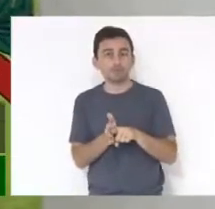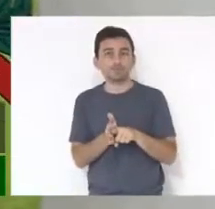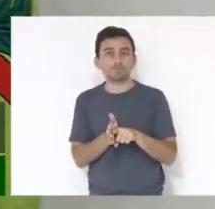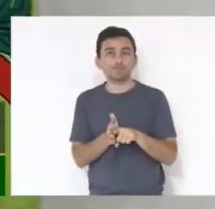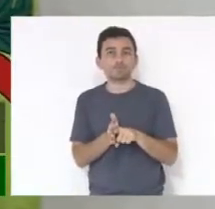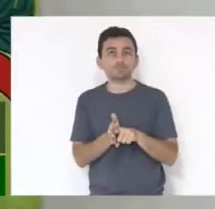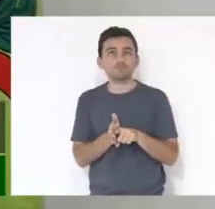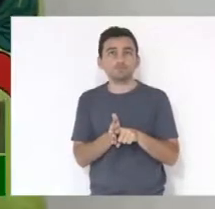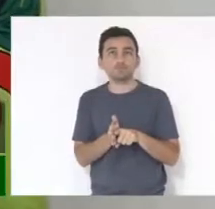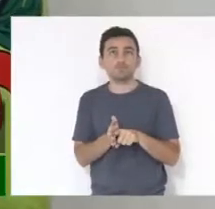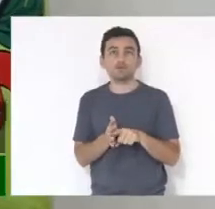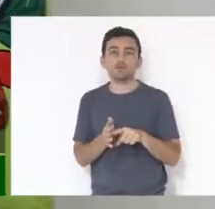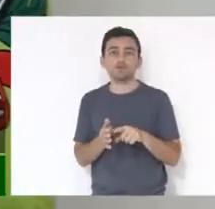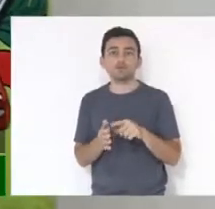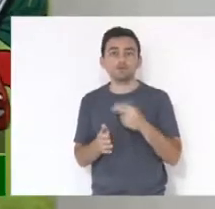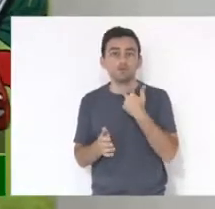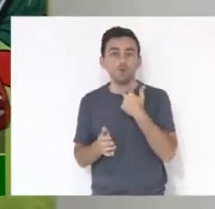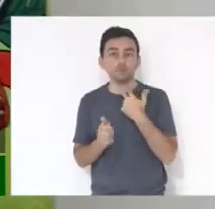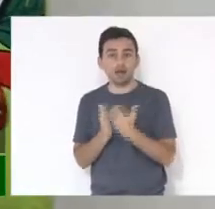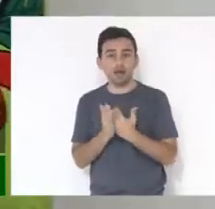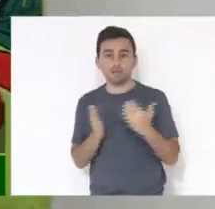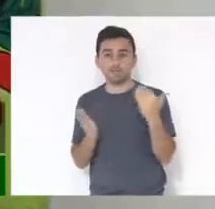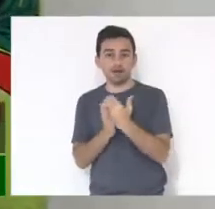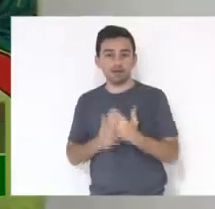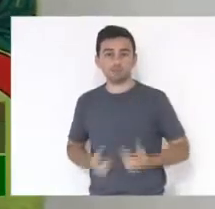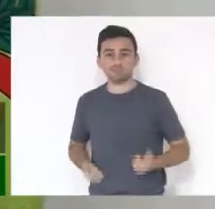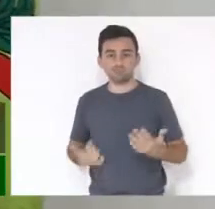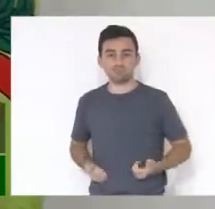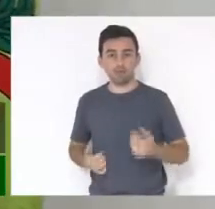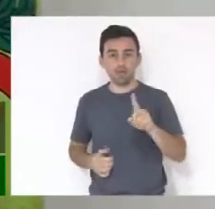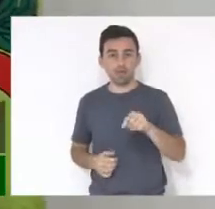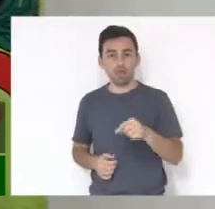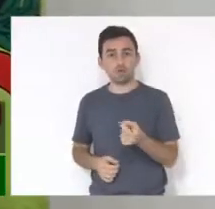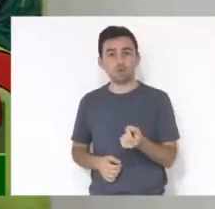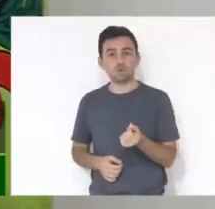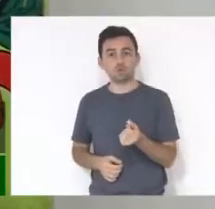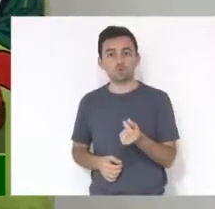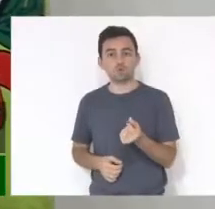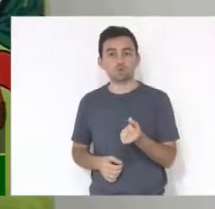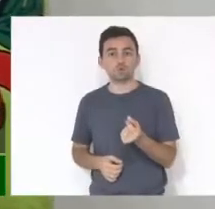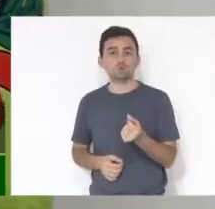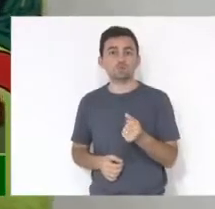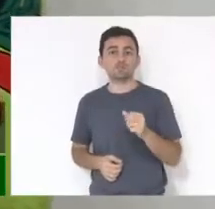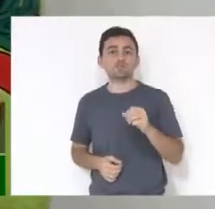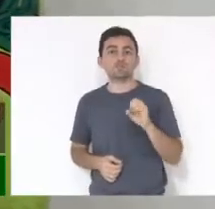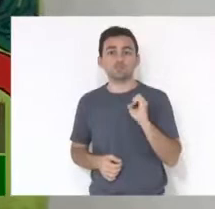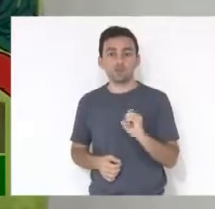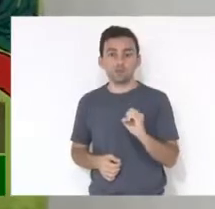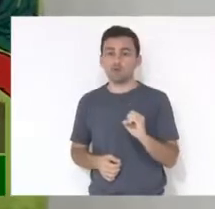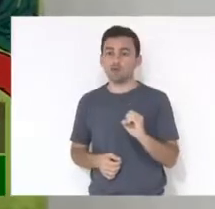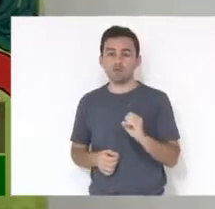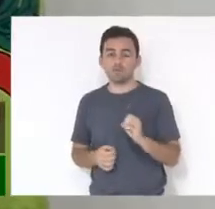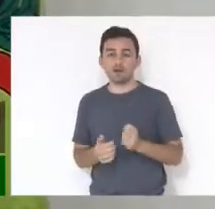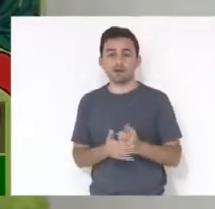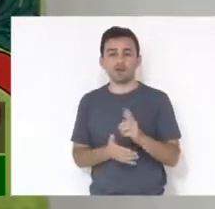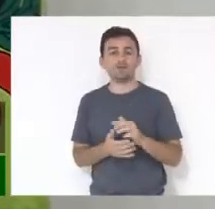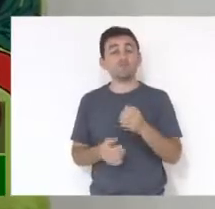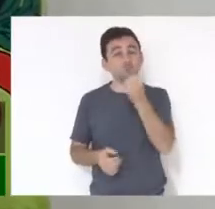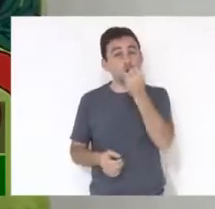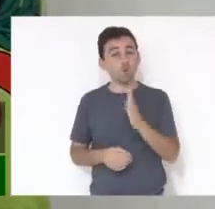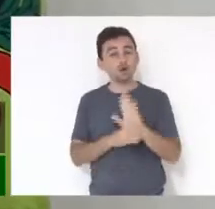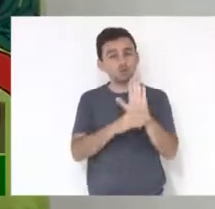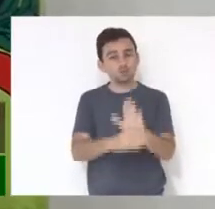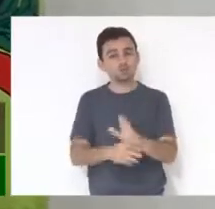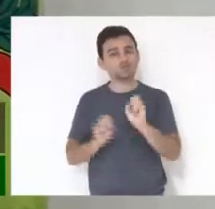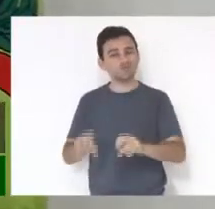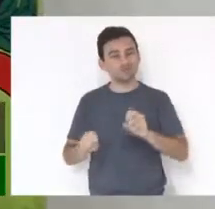não onere o Estado. Ou seja, é um projeto de custo zero para o Estado e de benefícios incalculáveis para a educação do nosso